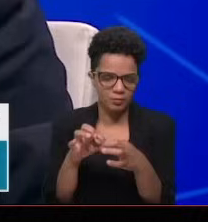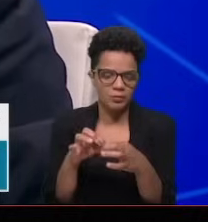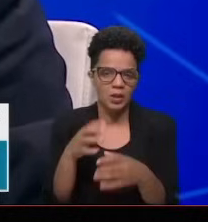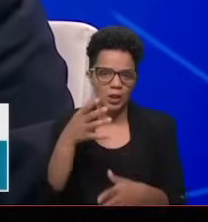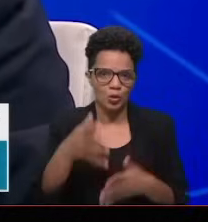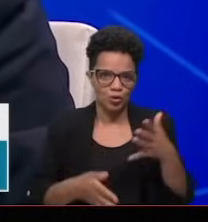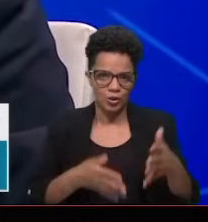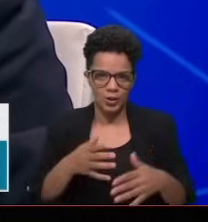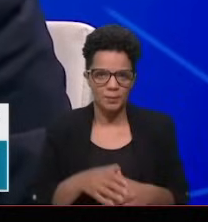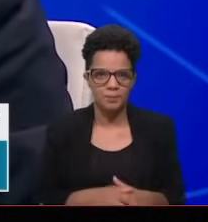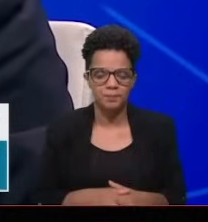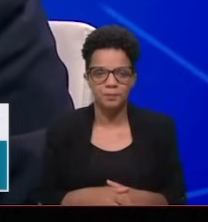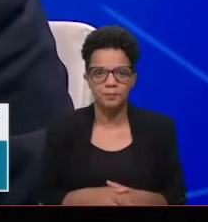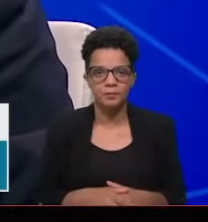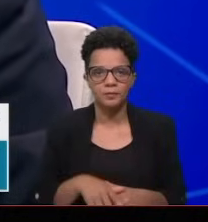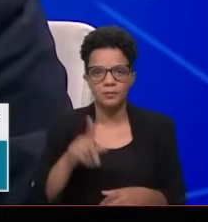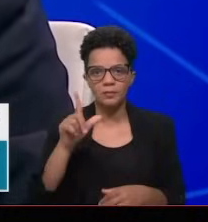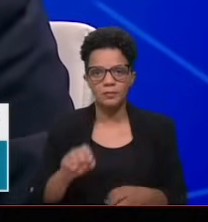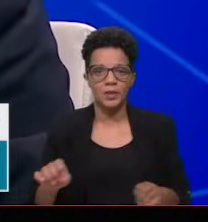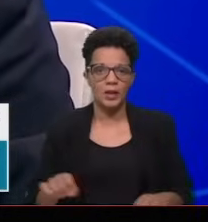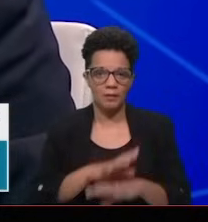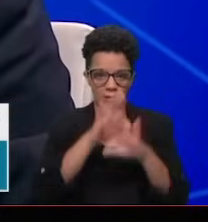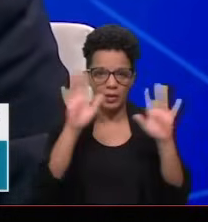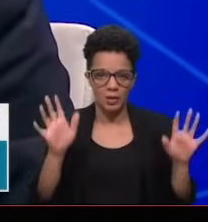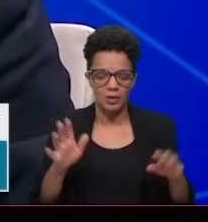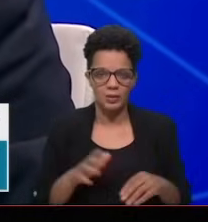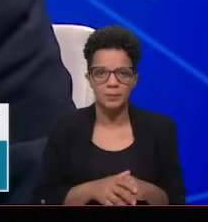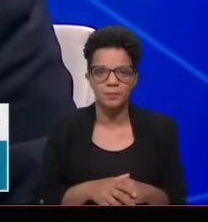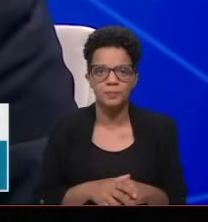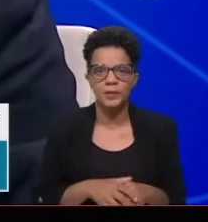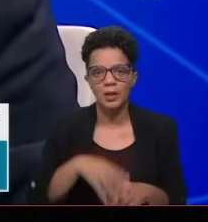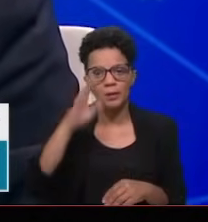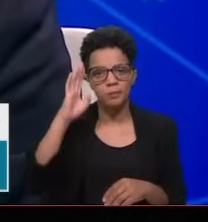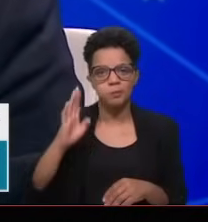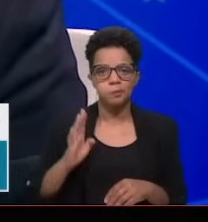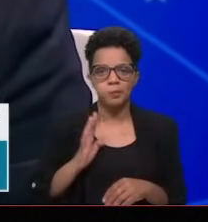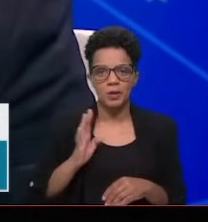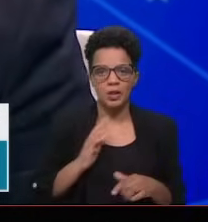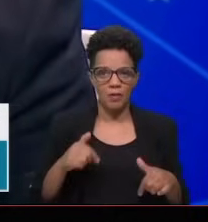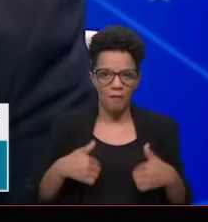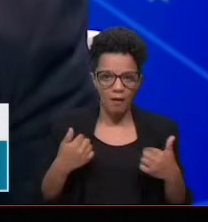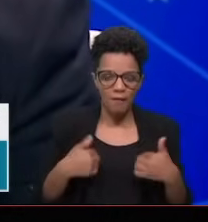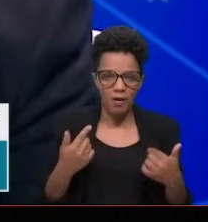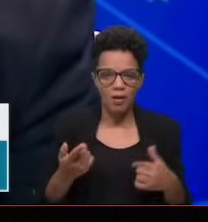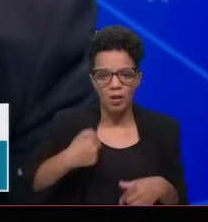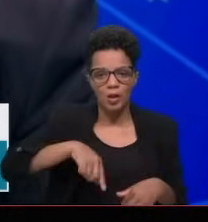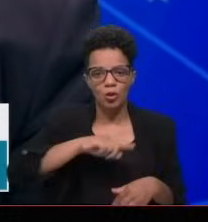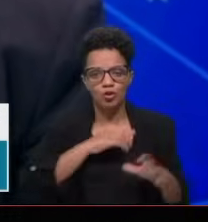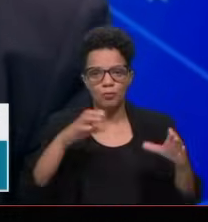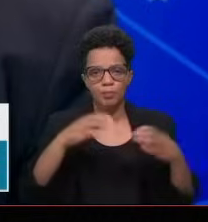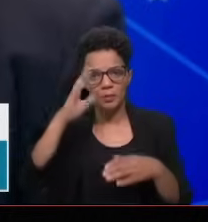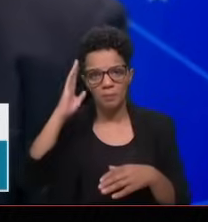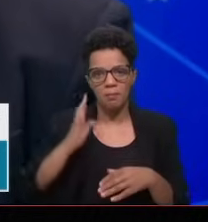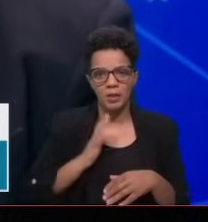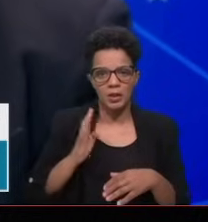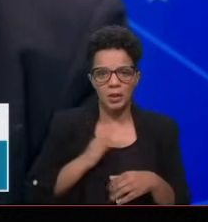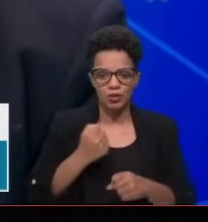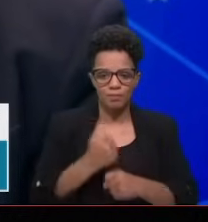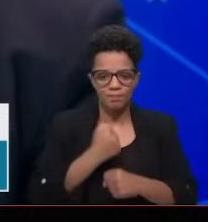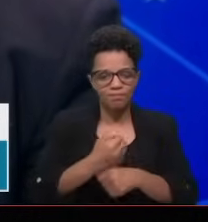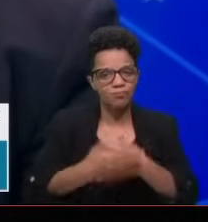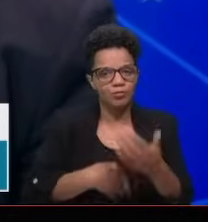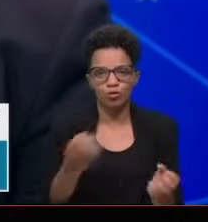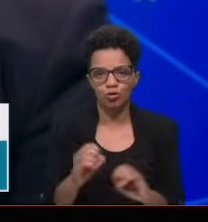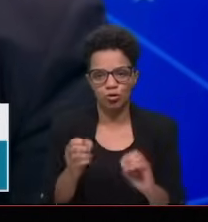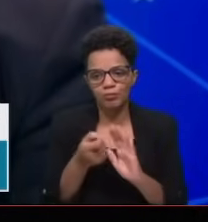indústria é evidente queos militares nós não temos forças militares ativas em